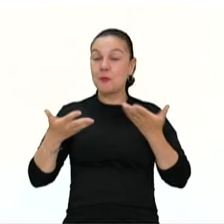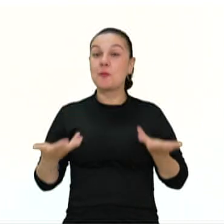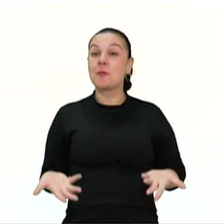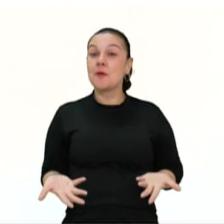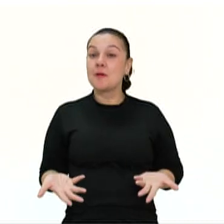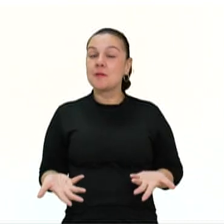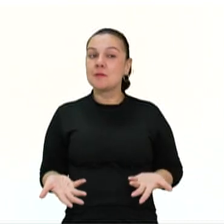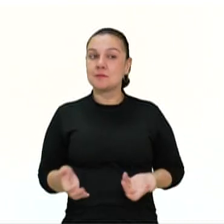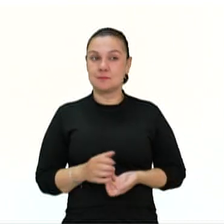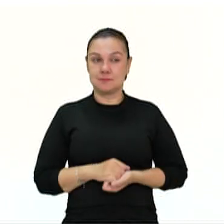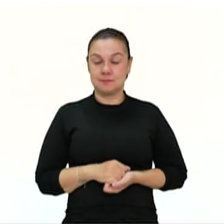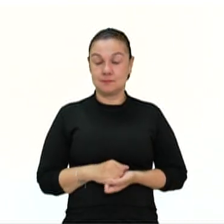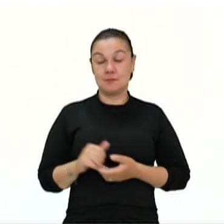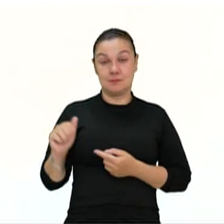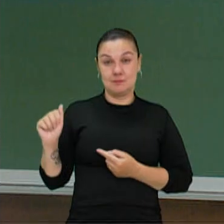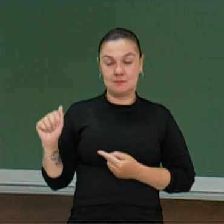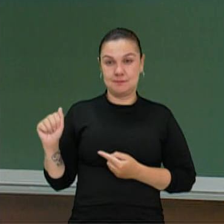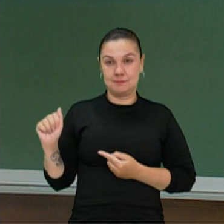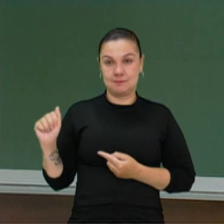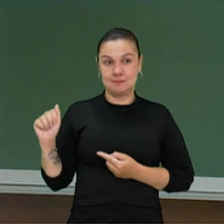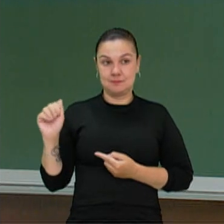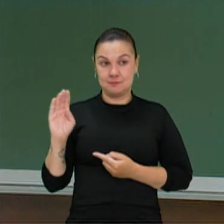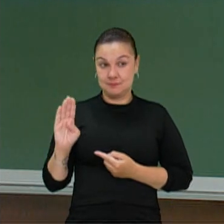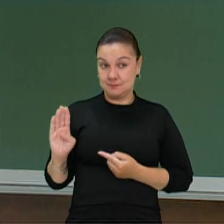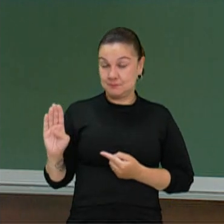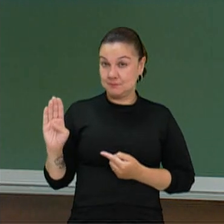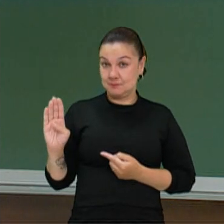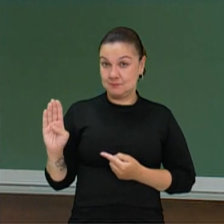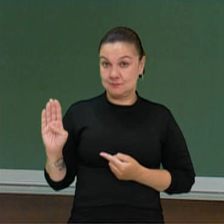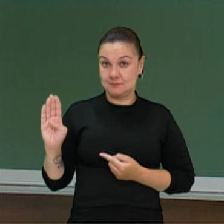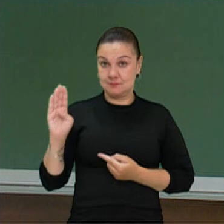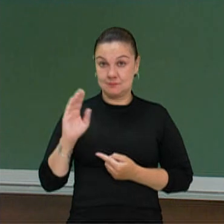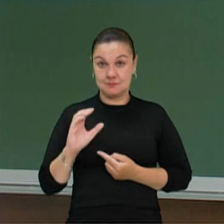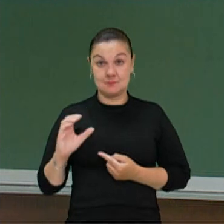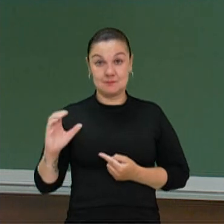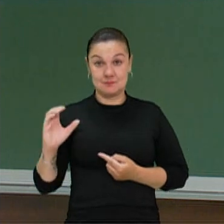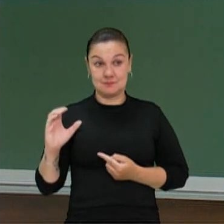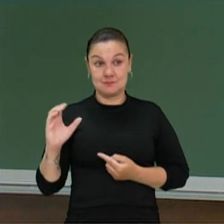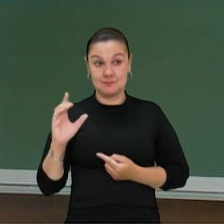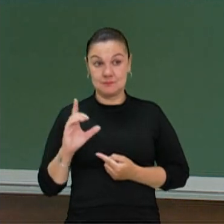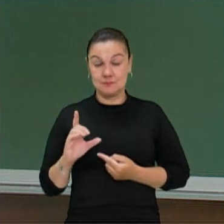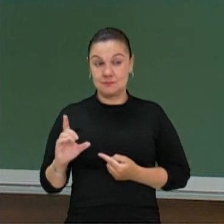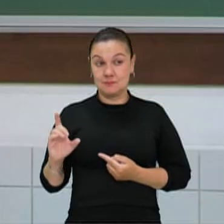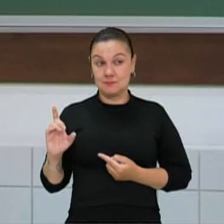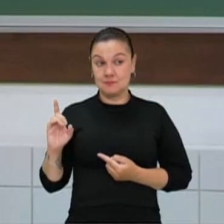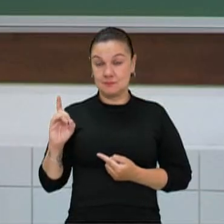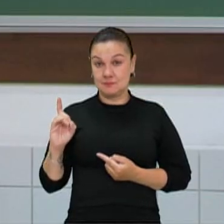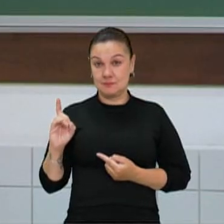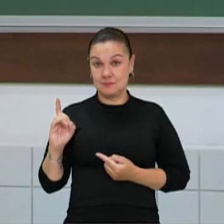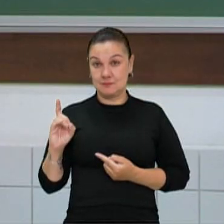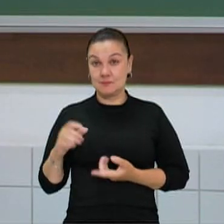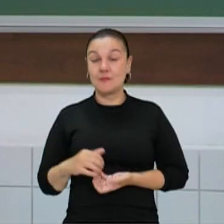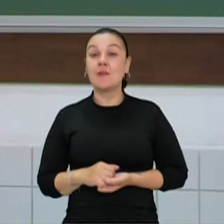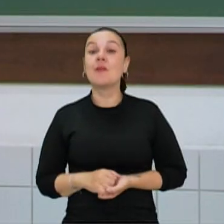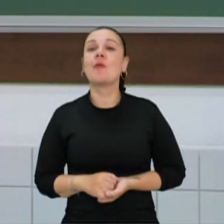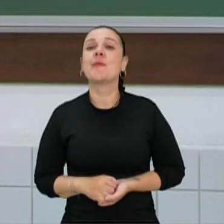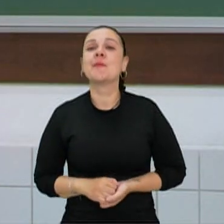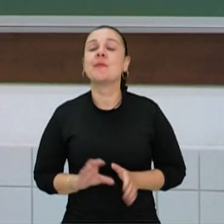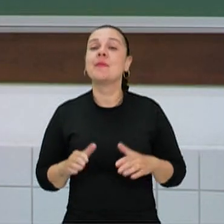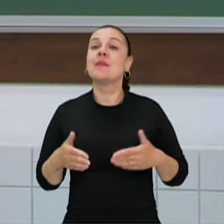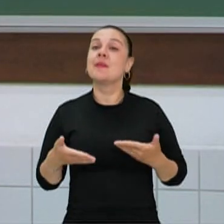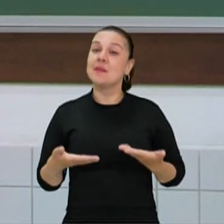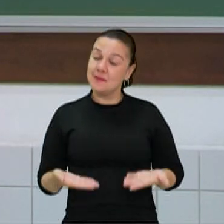de pontos dele? 11, 12, 13 ou 14? E